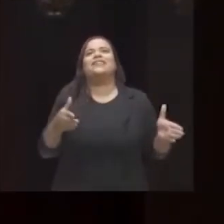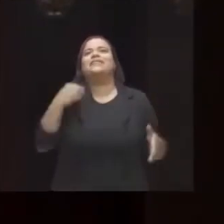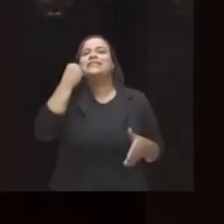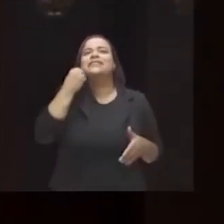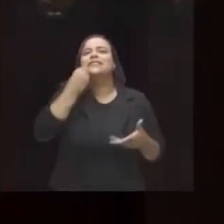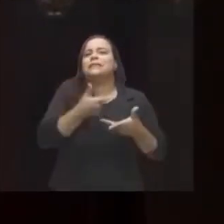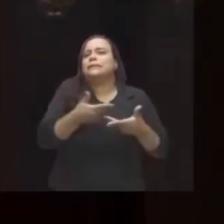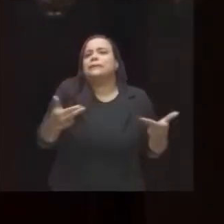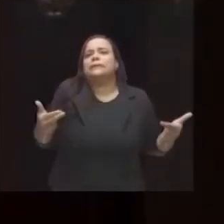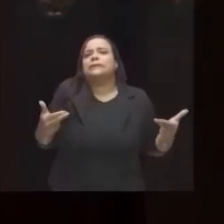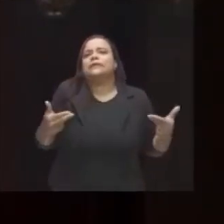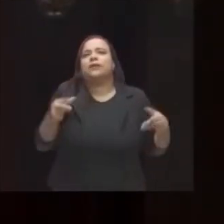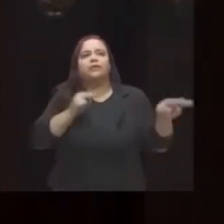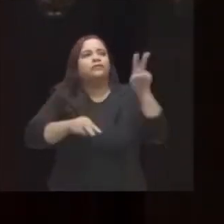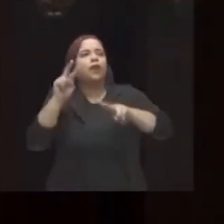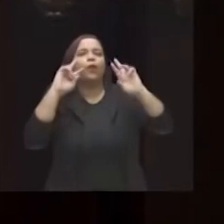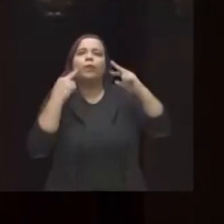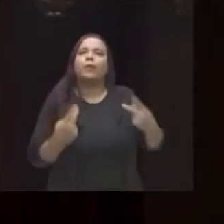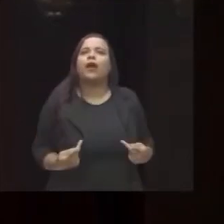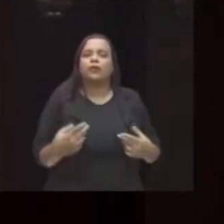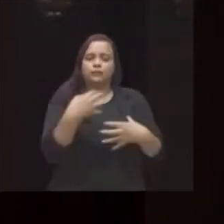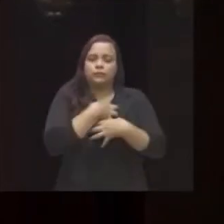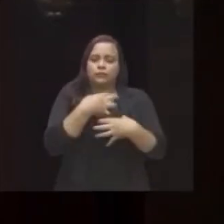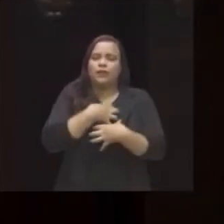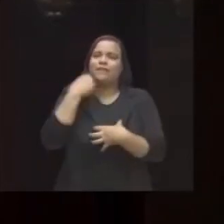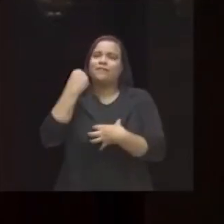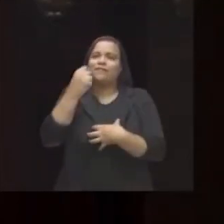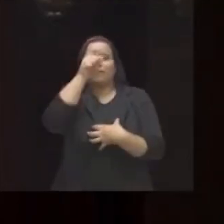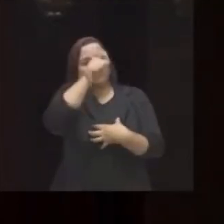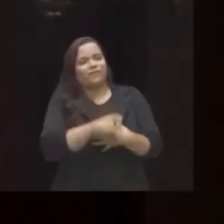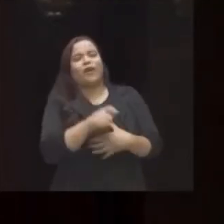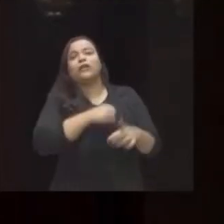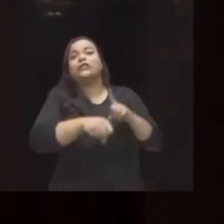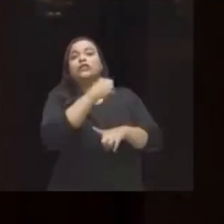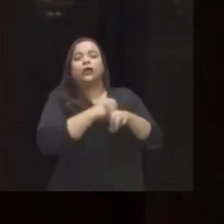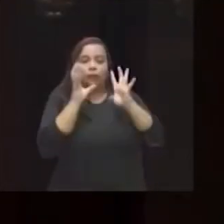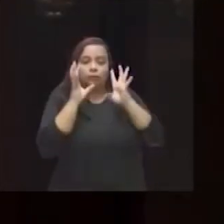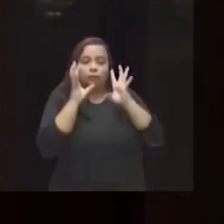compreensão da humanidade, com uma sensibilidade social imensa.